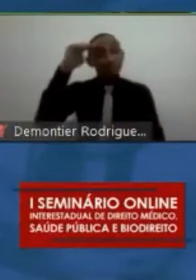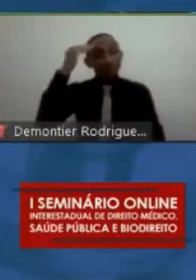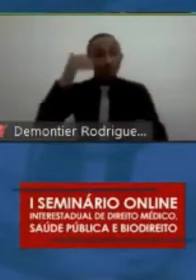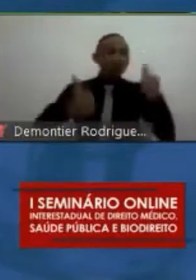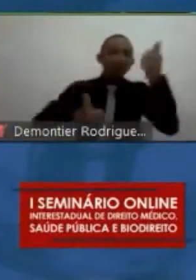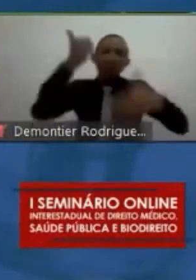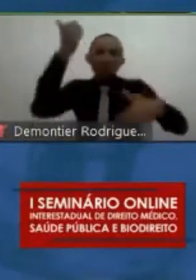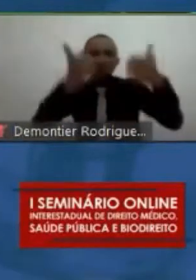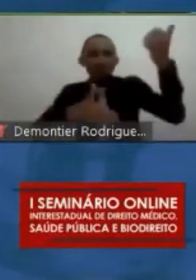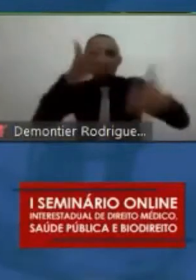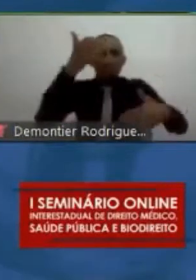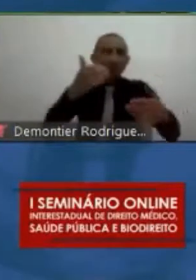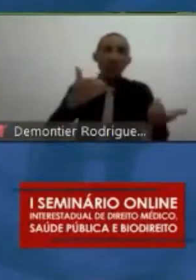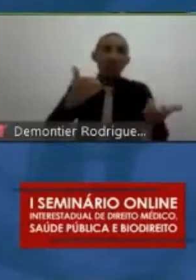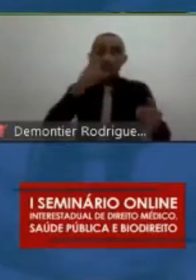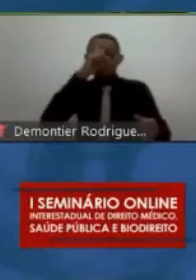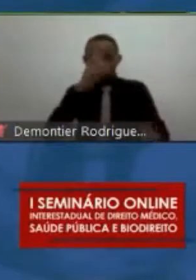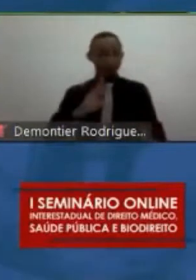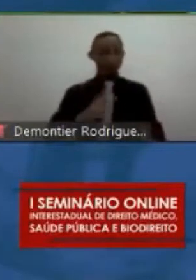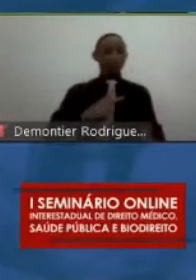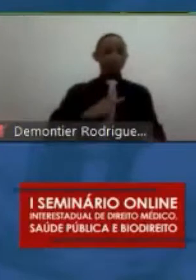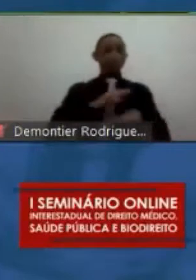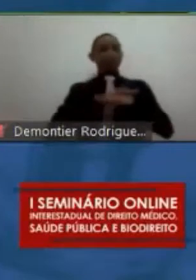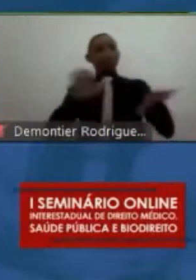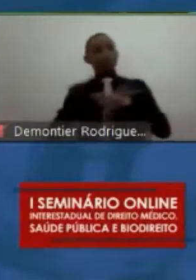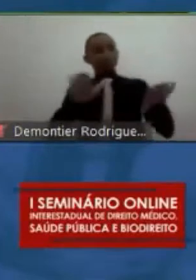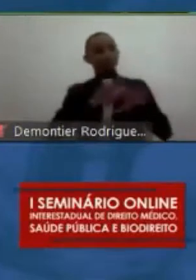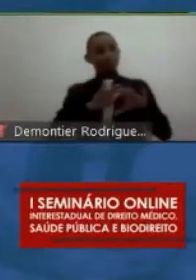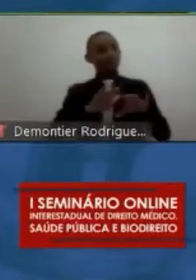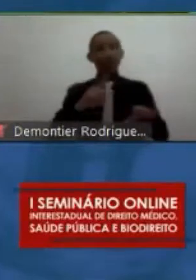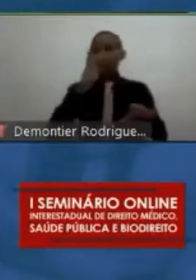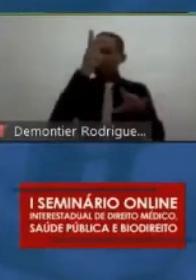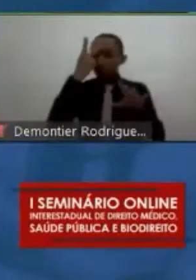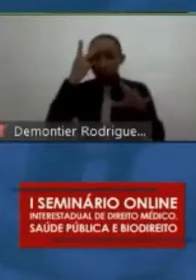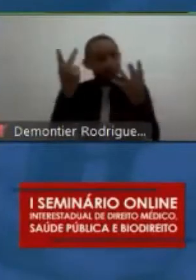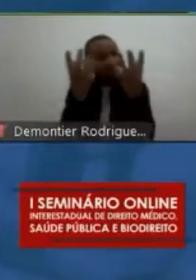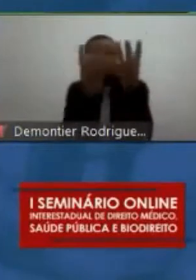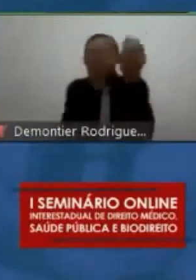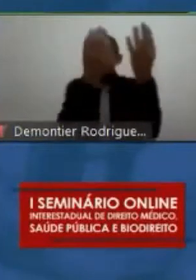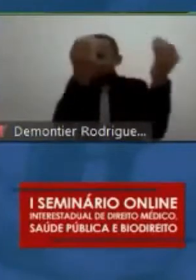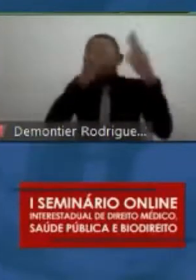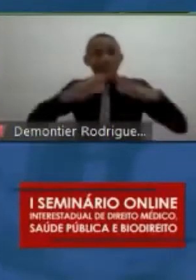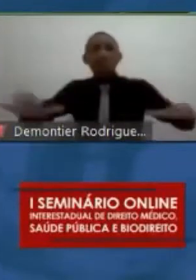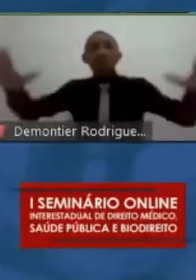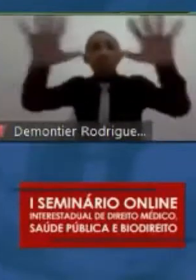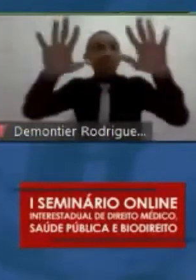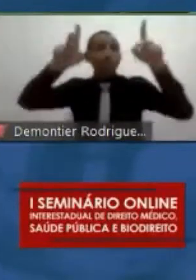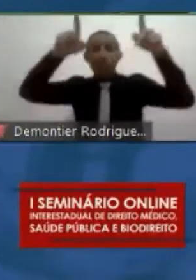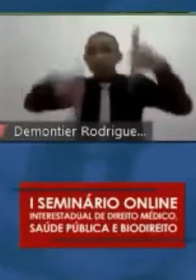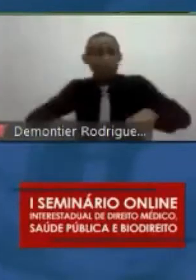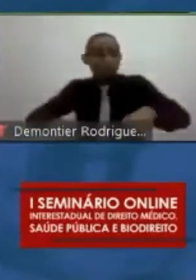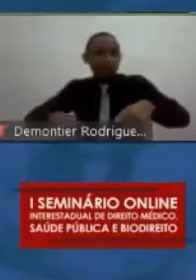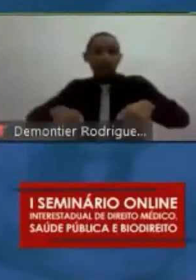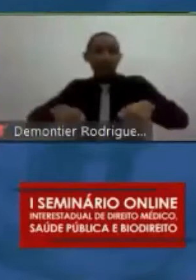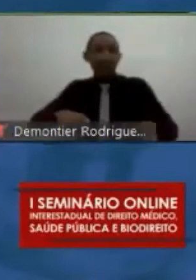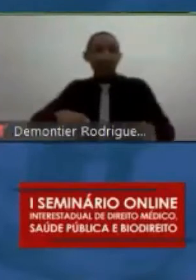abordagem simplesmente para hospitais privados de alto nível. A grande população se beneficia quando isso se torna de acesso público. E aí